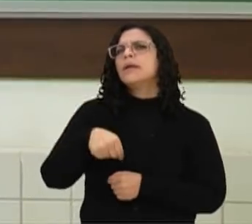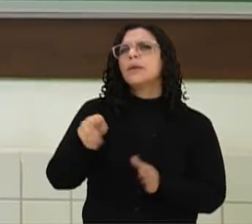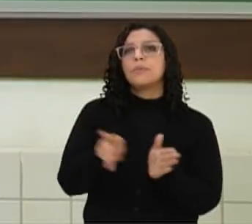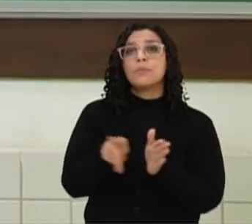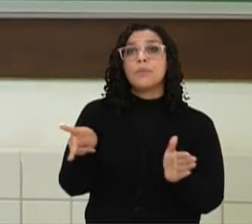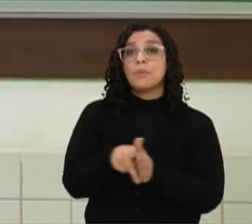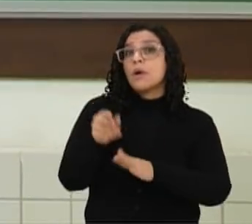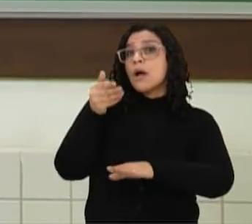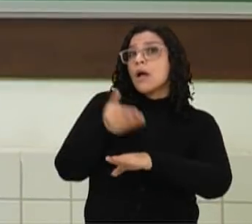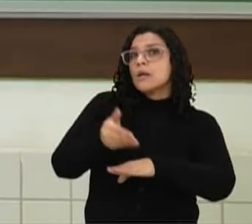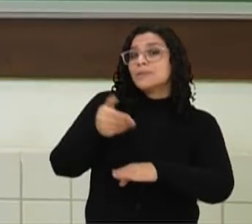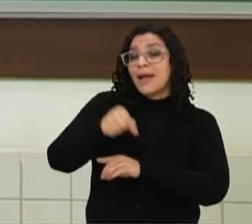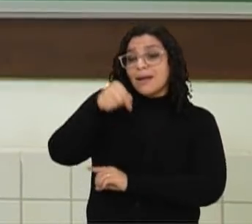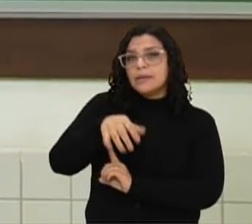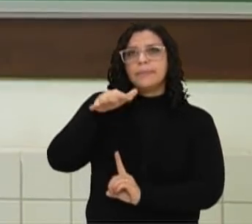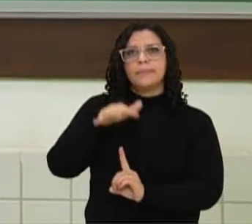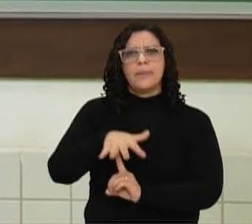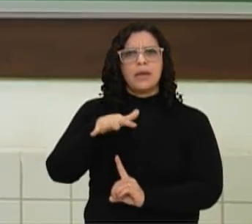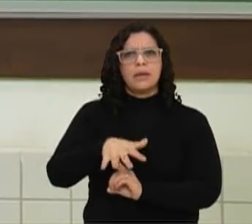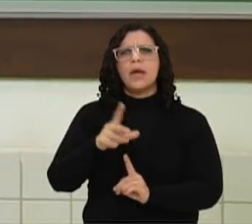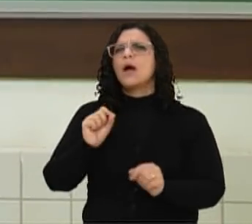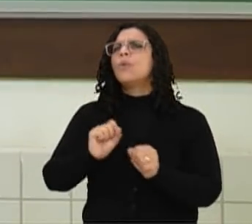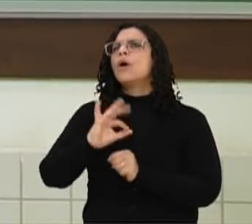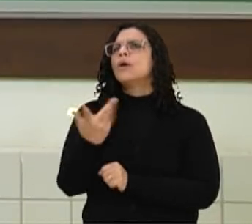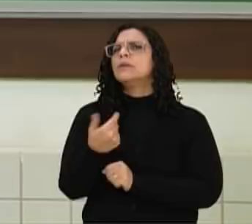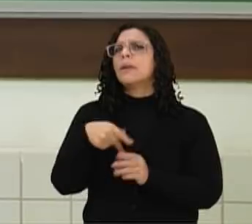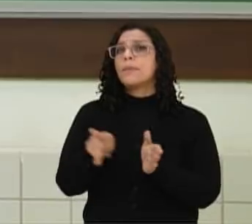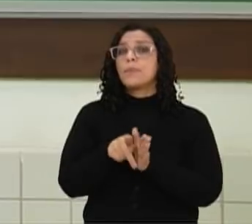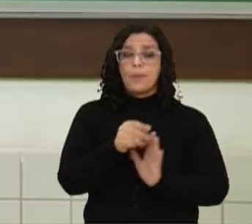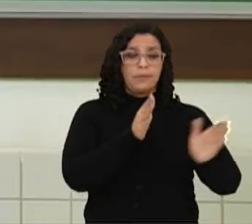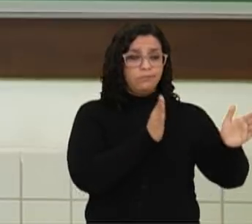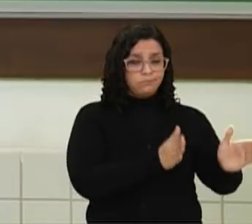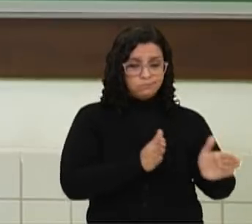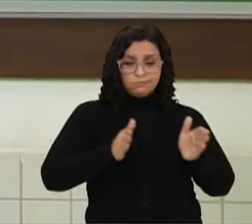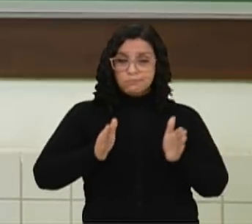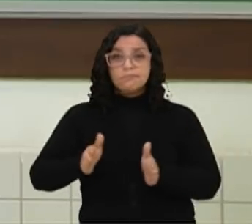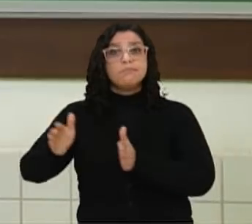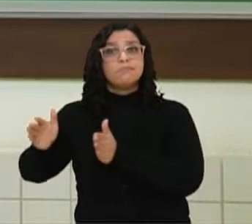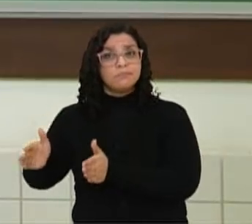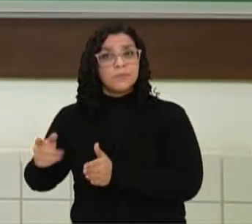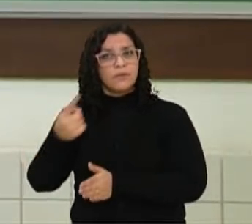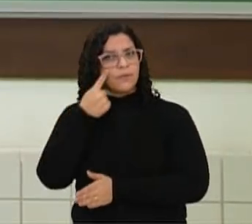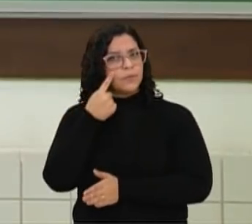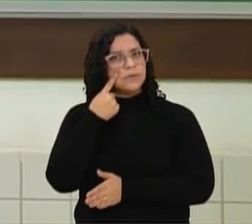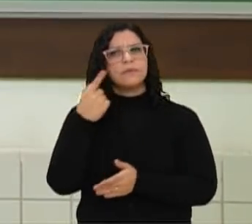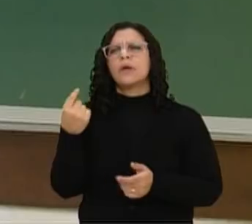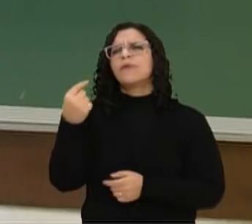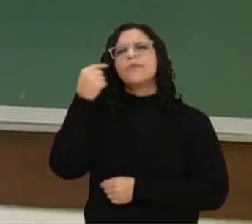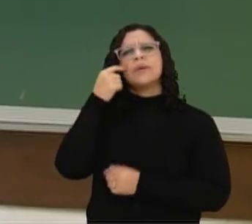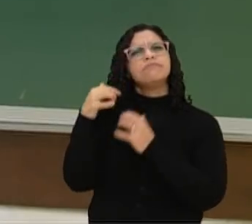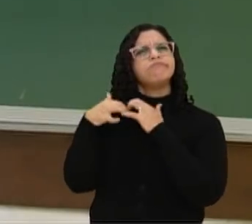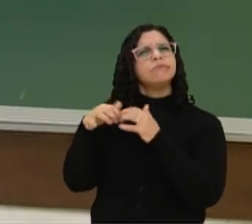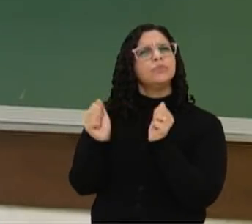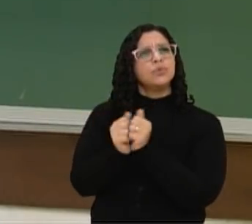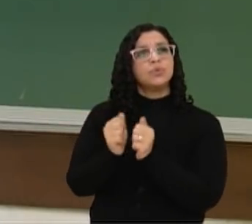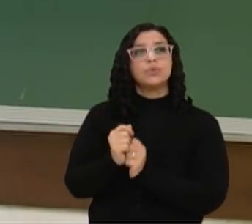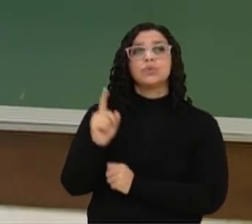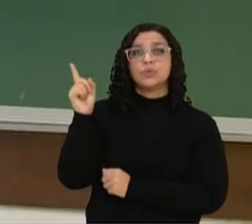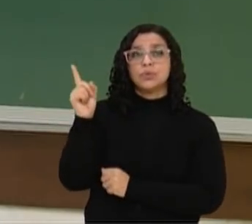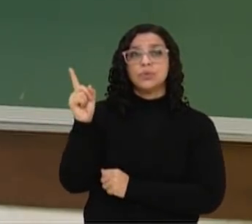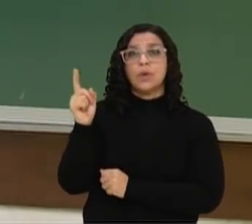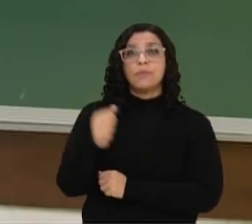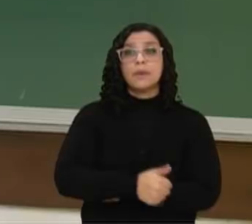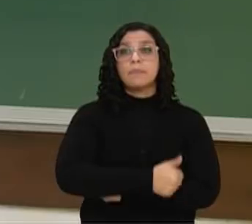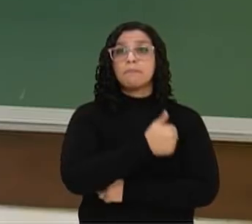as atividades no nosso estado que ocupam cada um desses setores? Então, vamos pensar juntos ali.